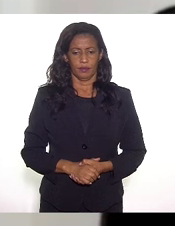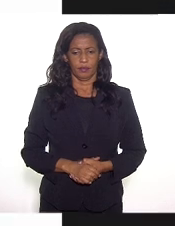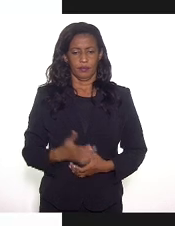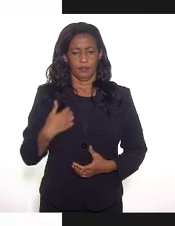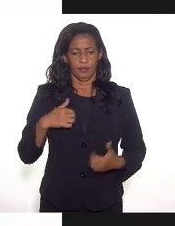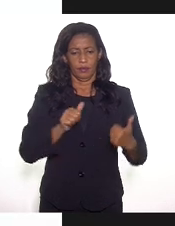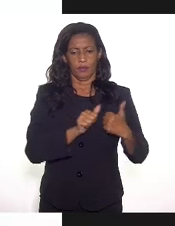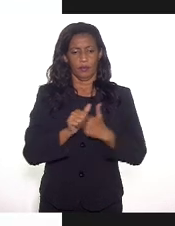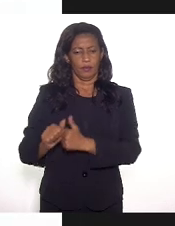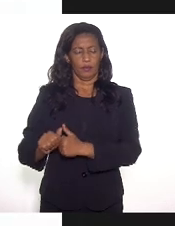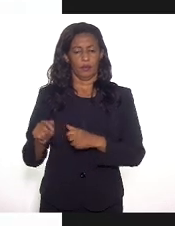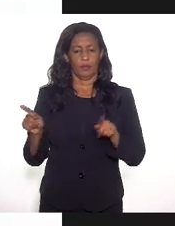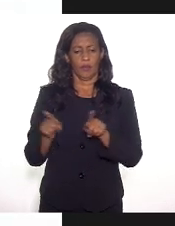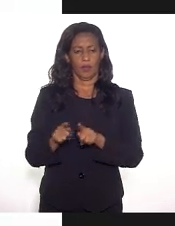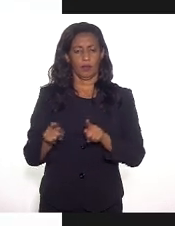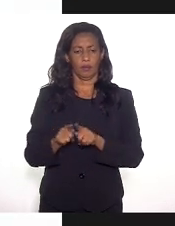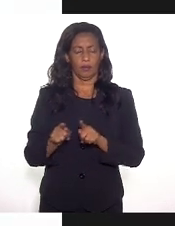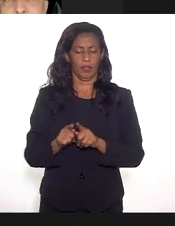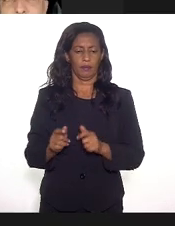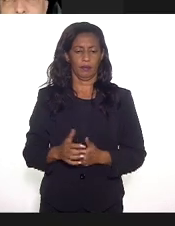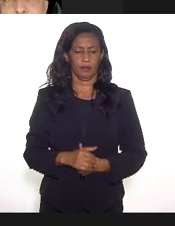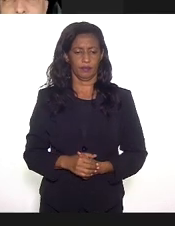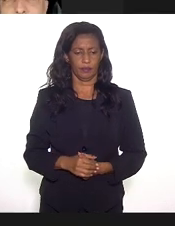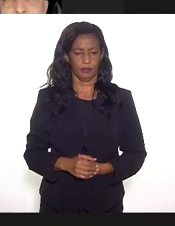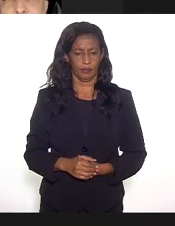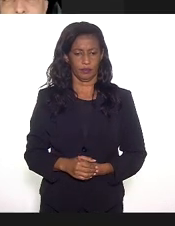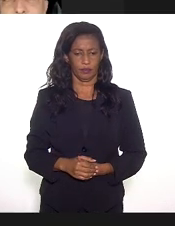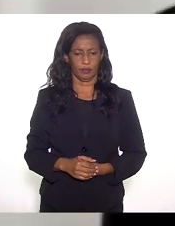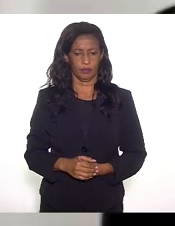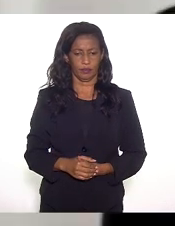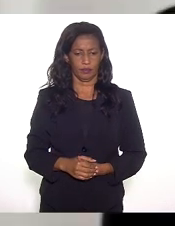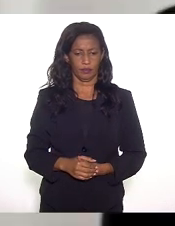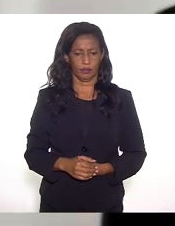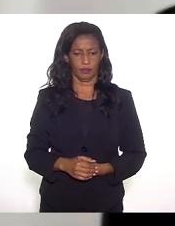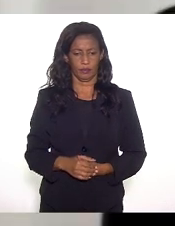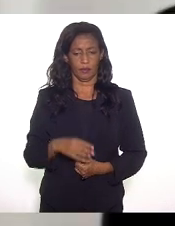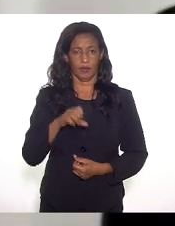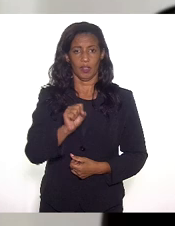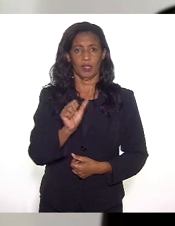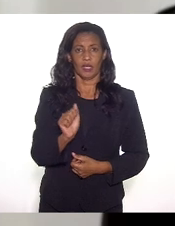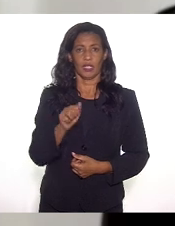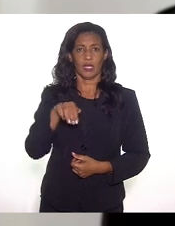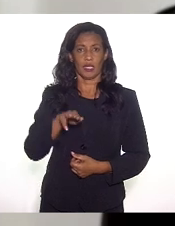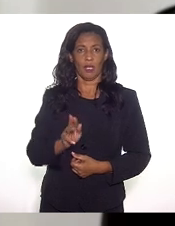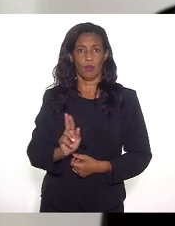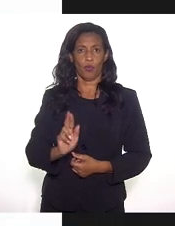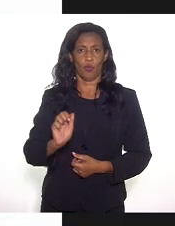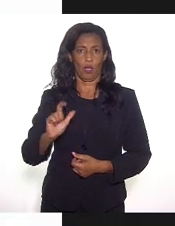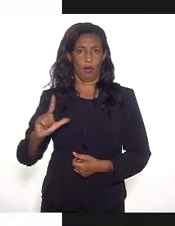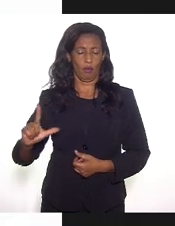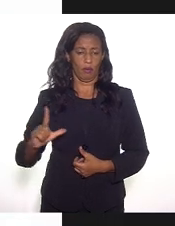Acompanho também, substitutivo. Pela mesa diretora, deputado Samuel Malafaia.